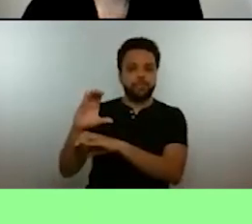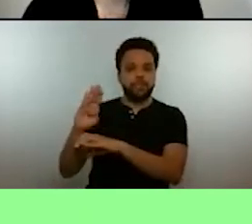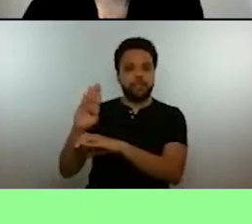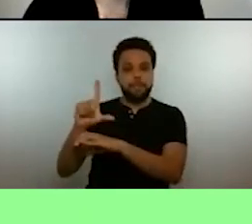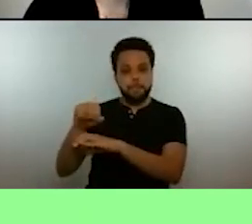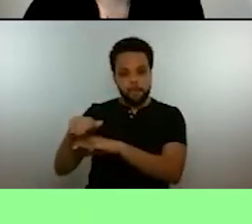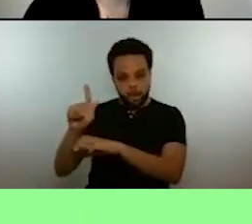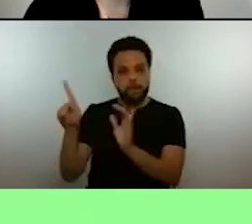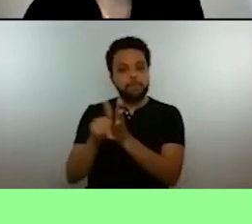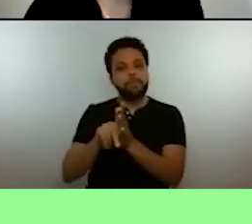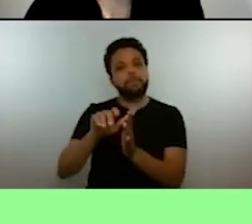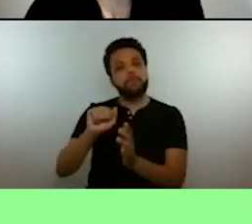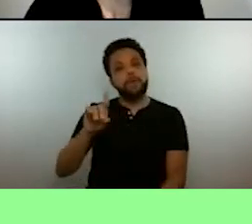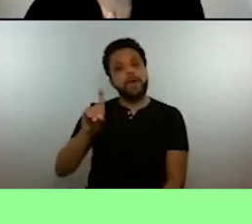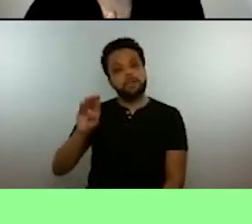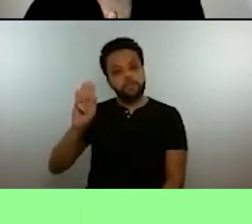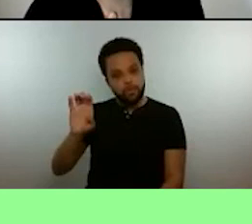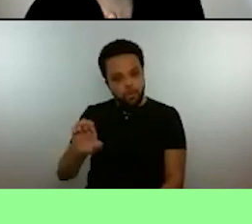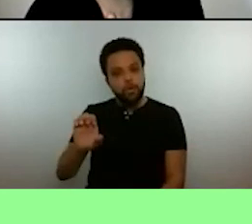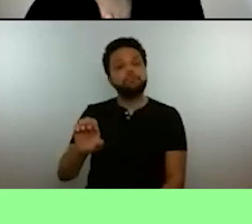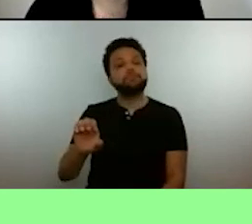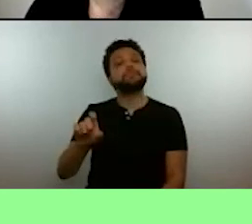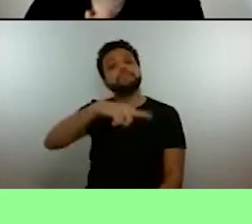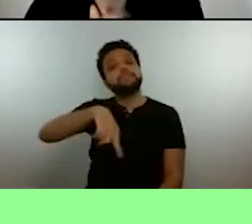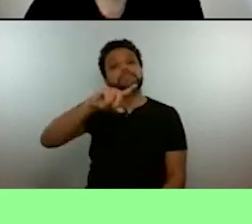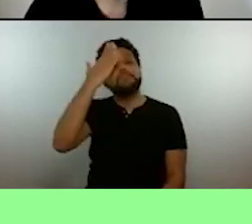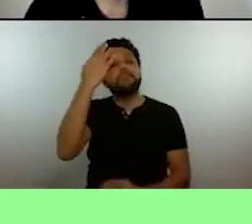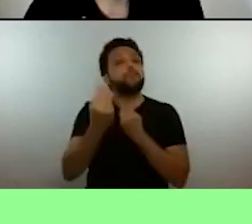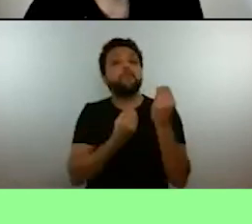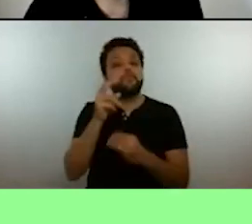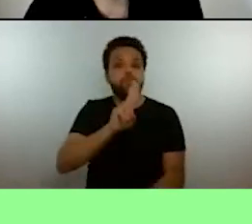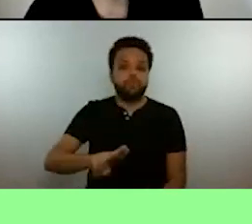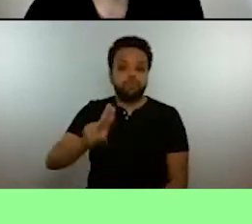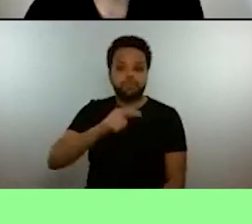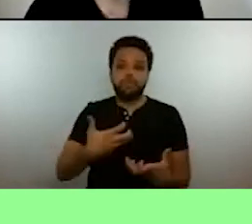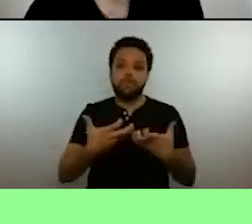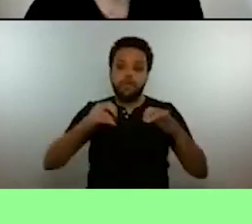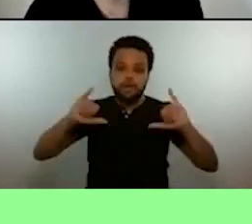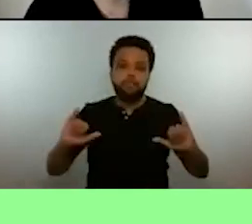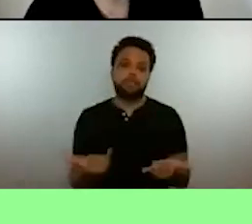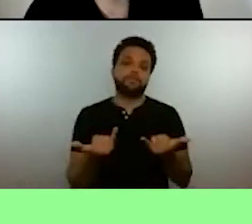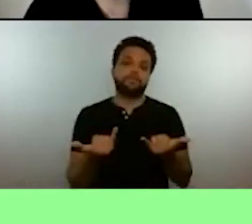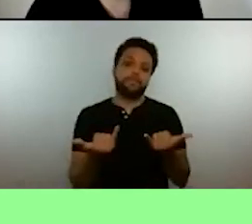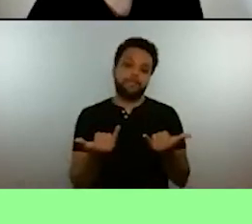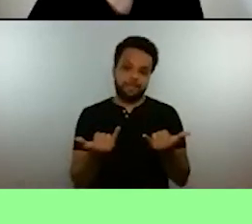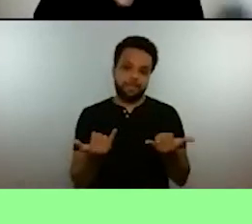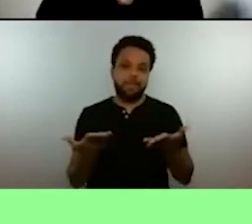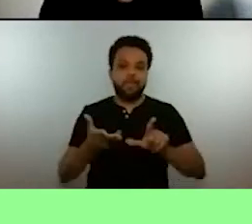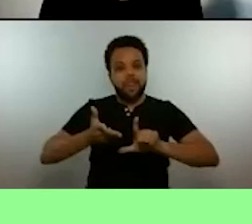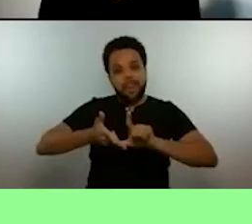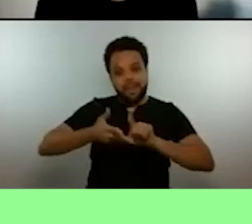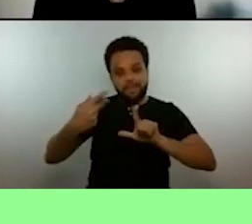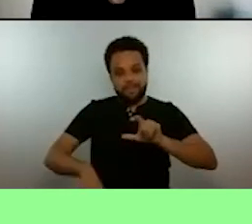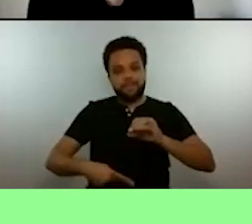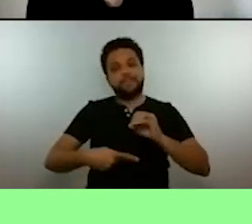como que vocês podem usar esse plugin. Eu quero aproveitar essa live aqui do